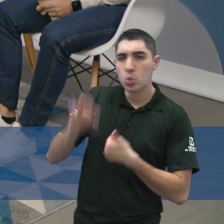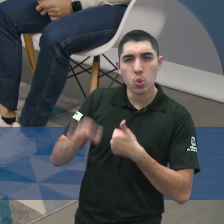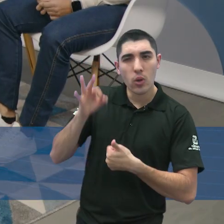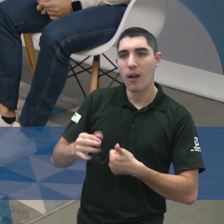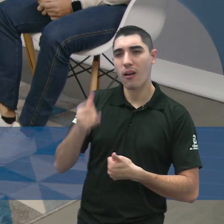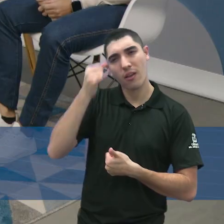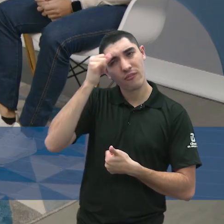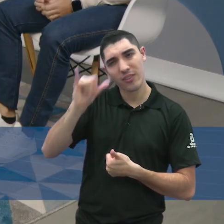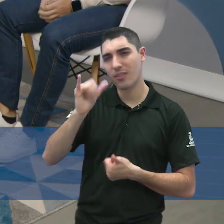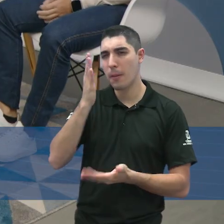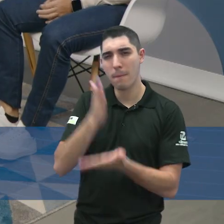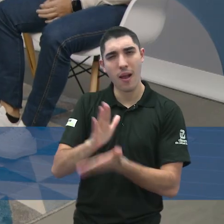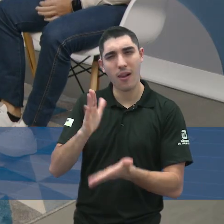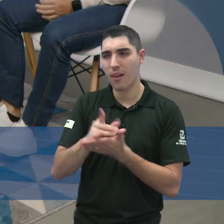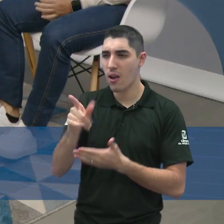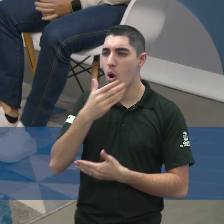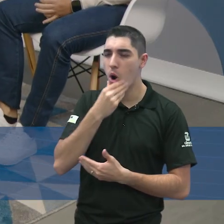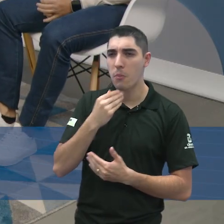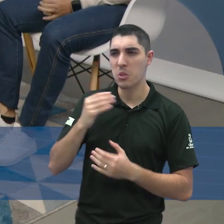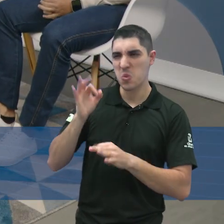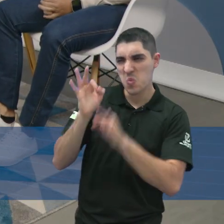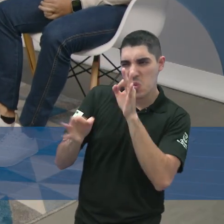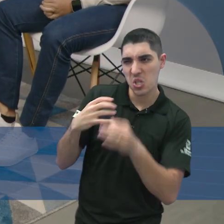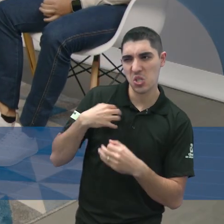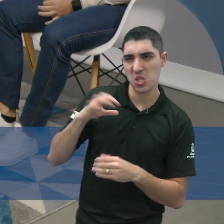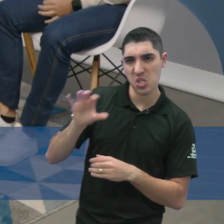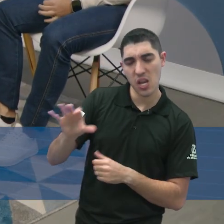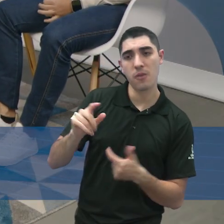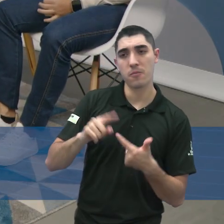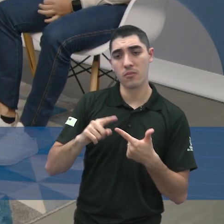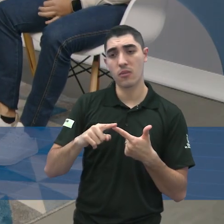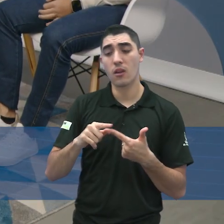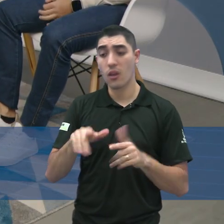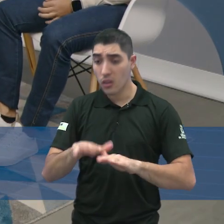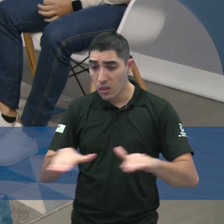determinados comportamentos dos homens, incentivar,